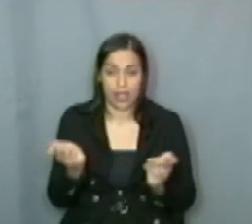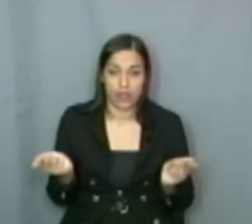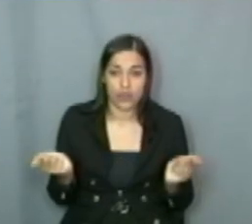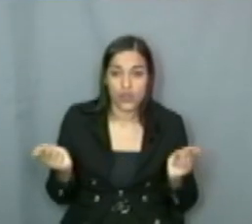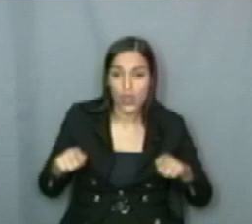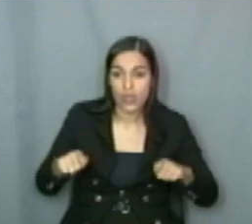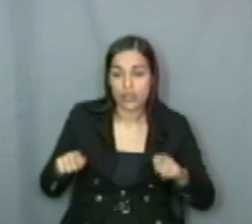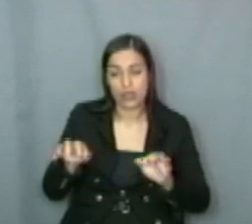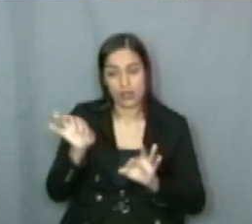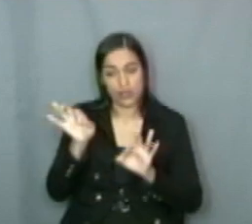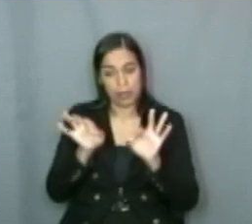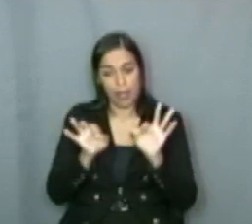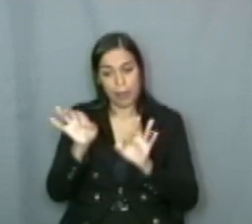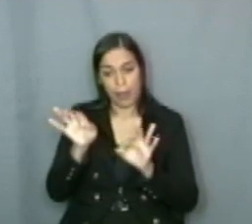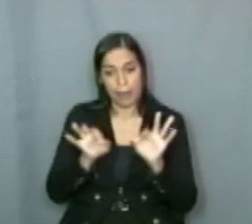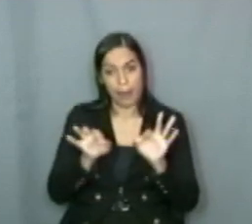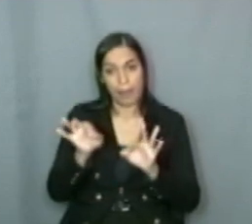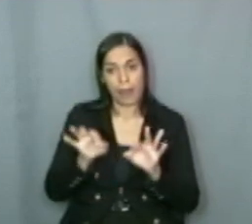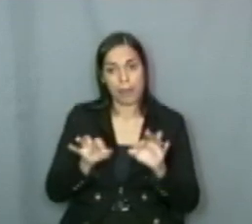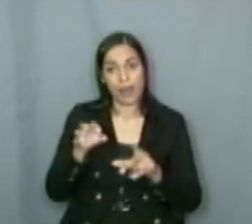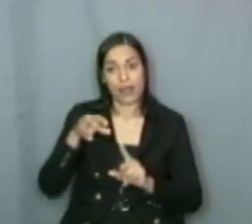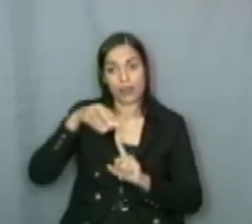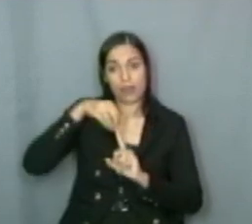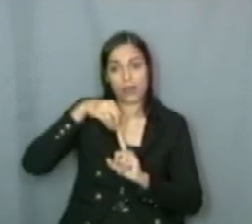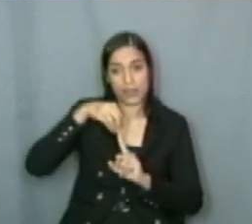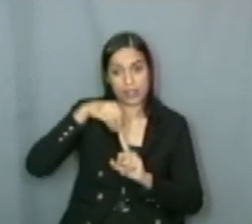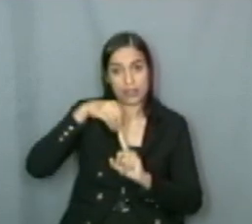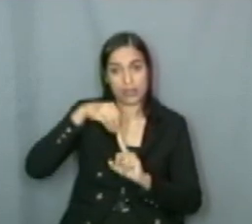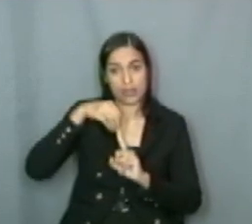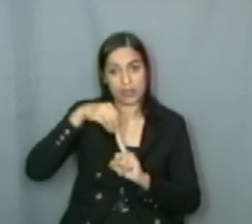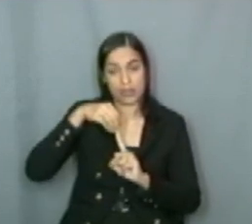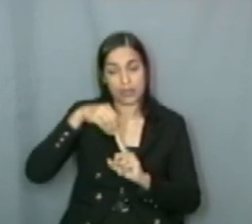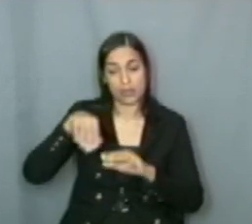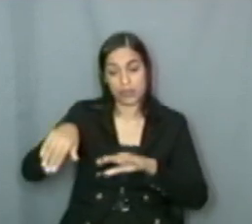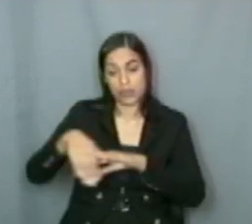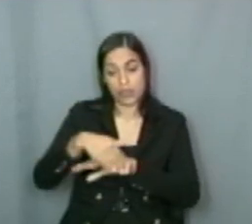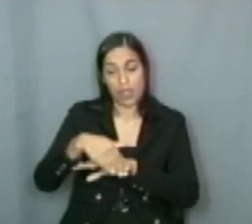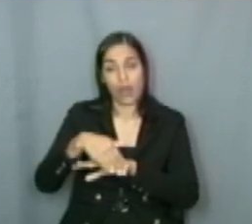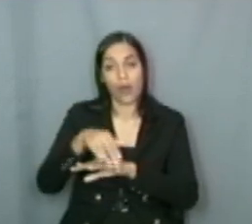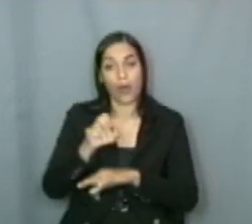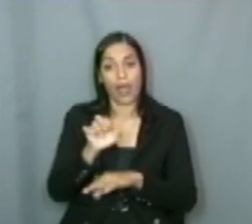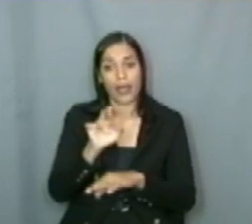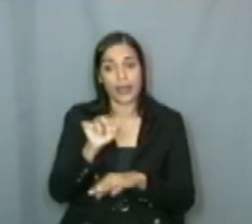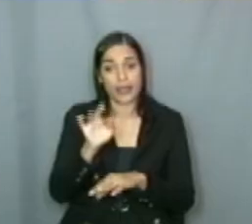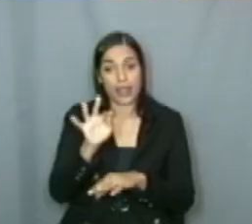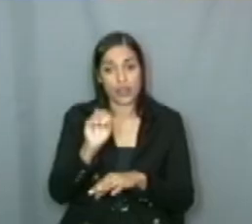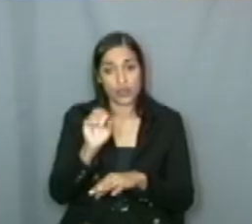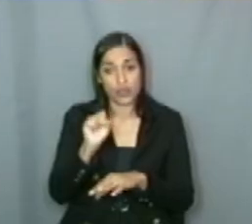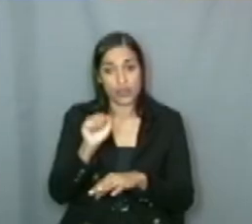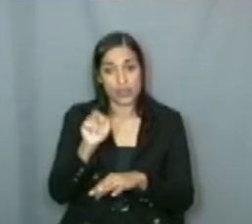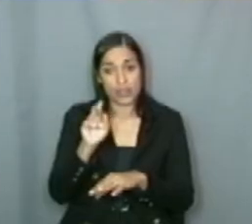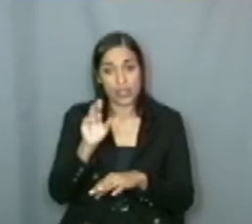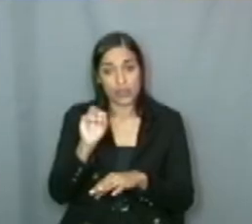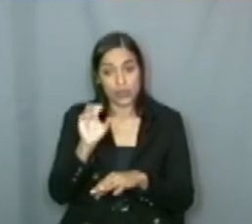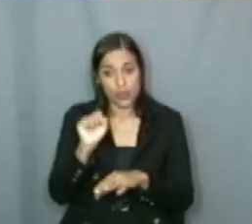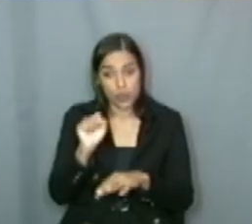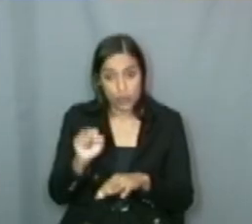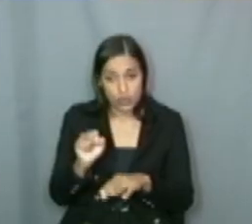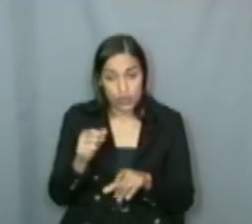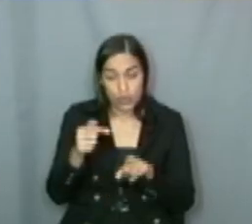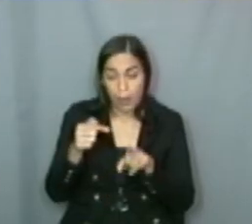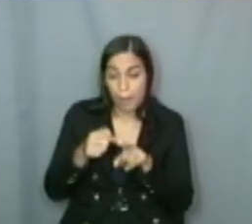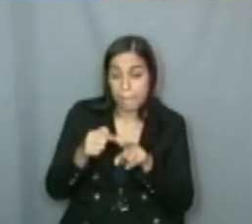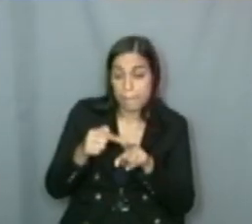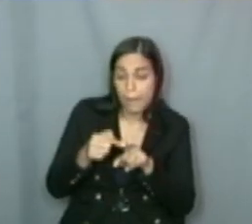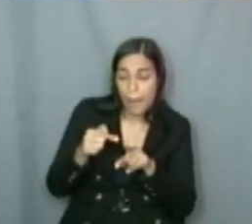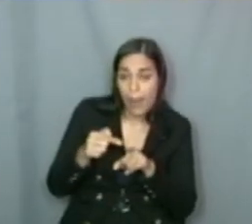condições estruturais de uma parada de ônibus na rua Ernesto de Paula Santos, nas proximidades do